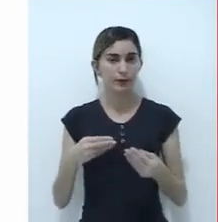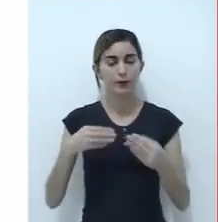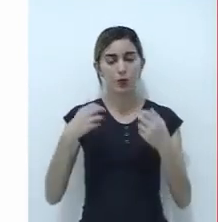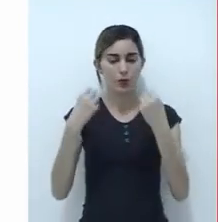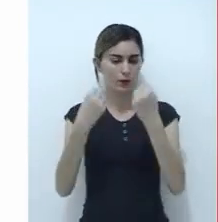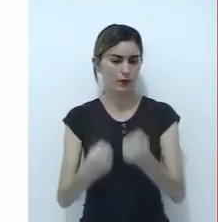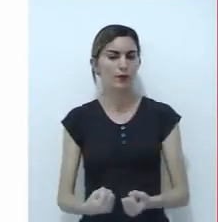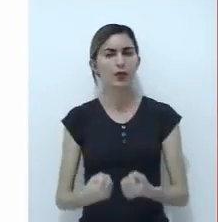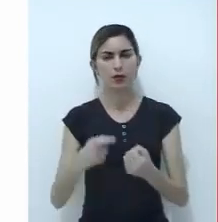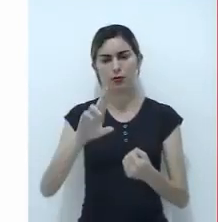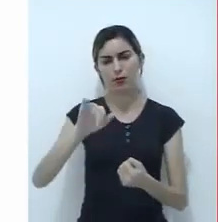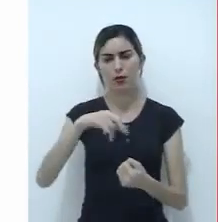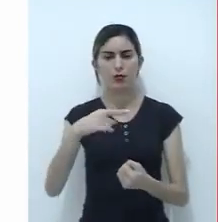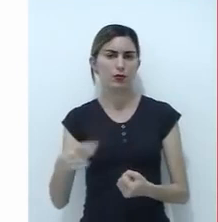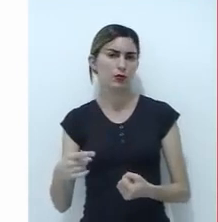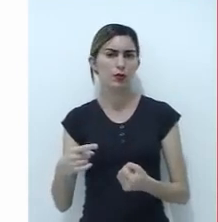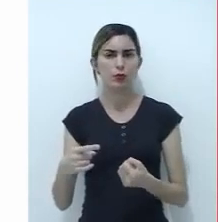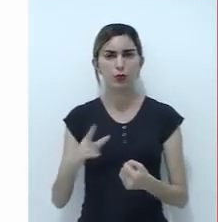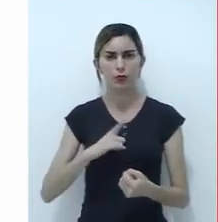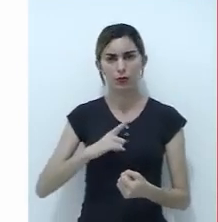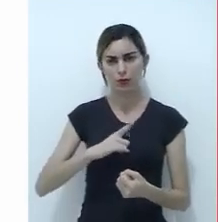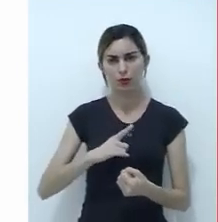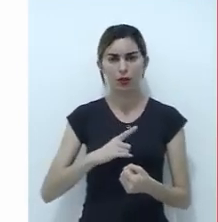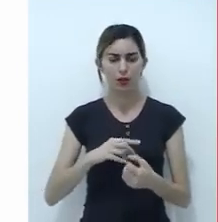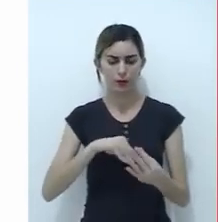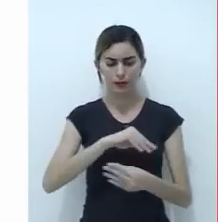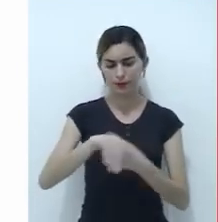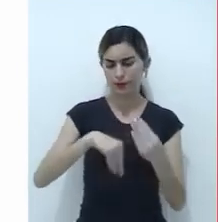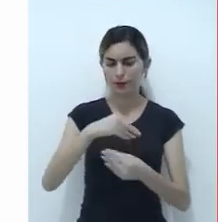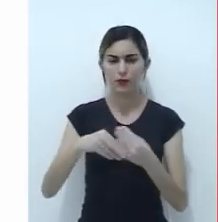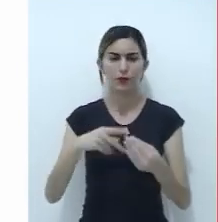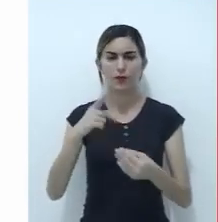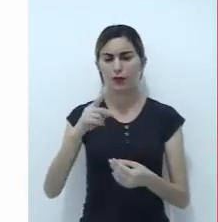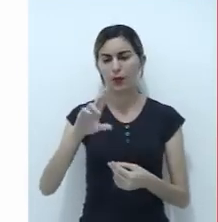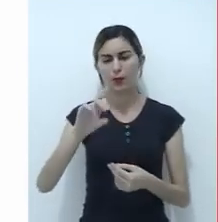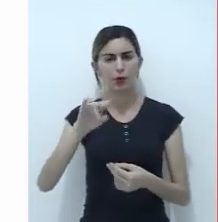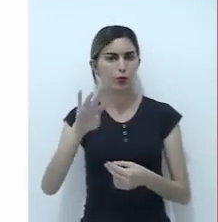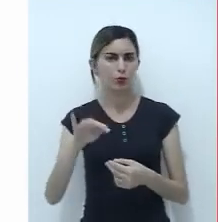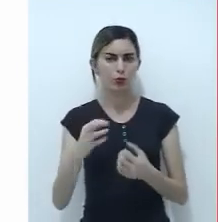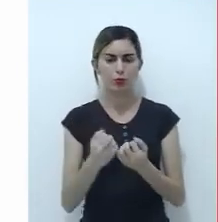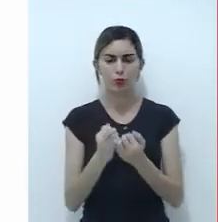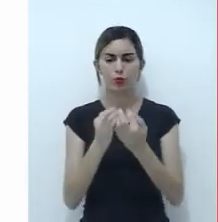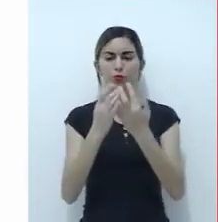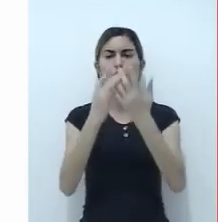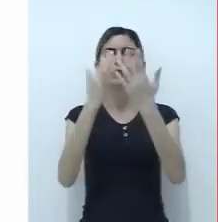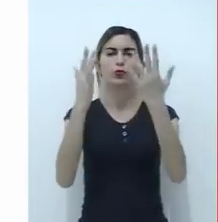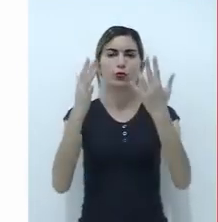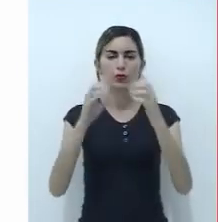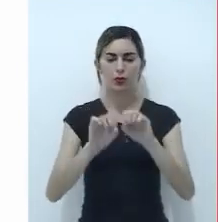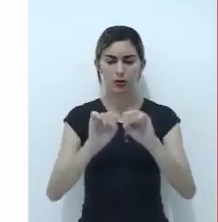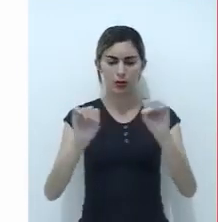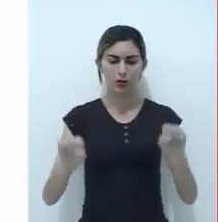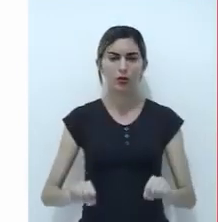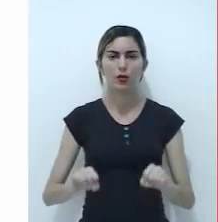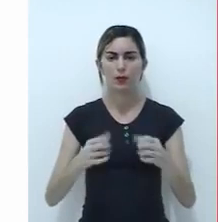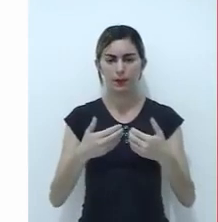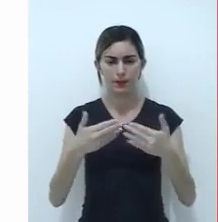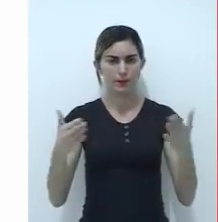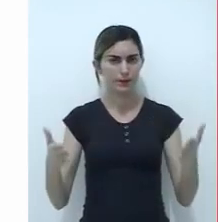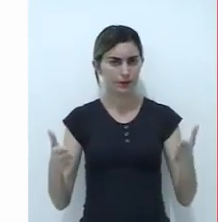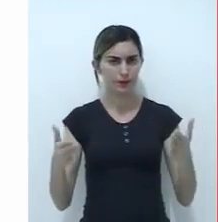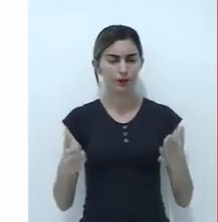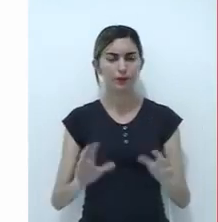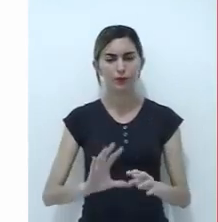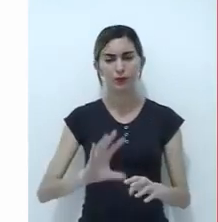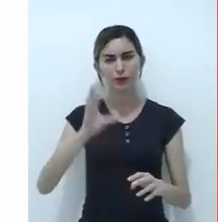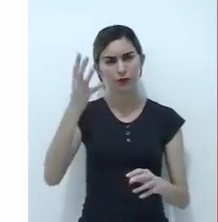com a massa da reação? Em reações que envolvam produtos que são gasosos, se o sistema estiver